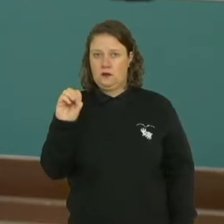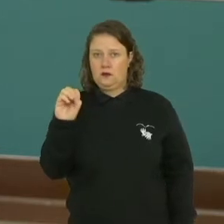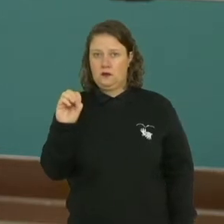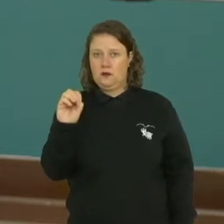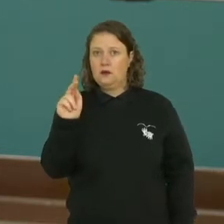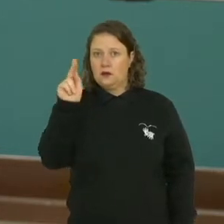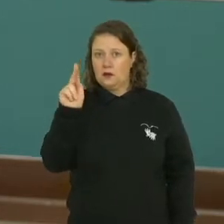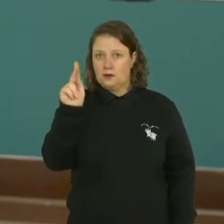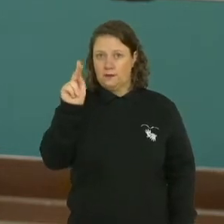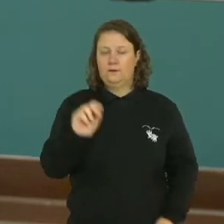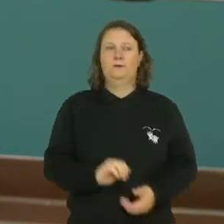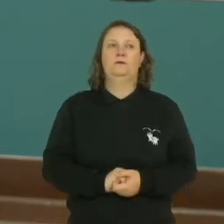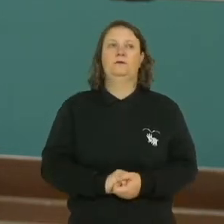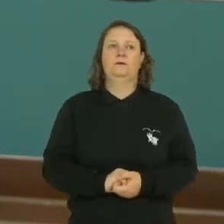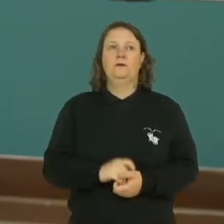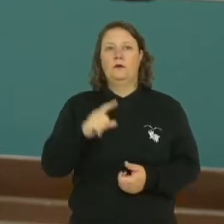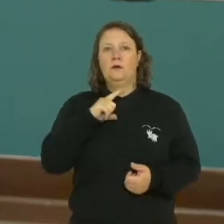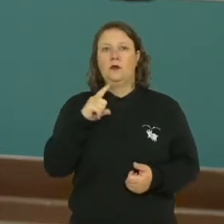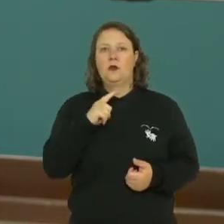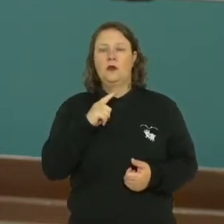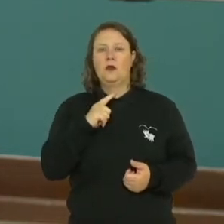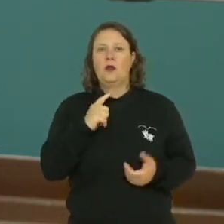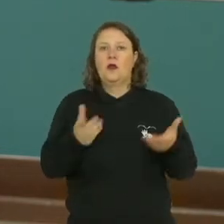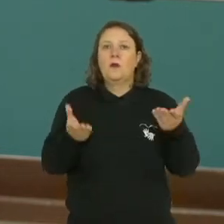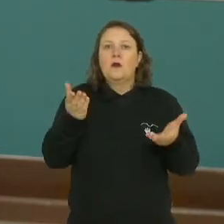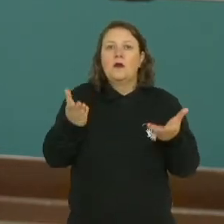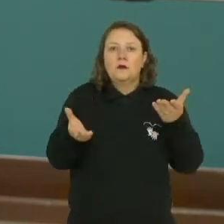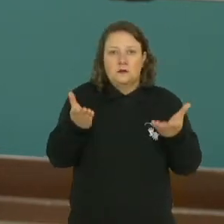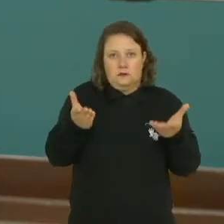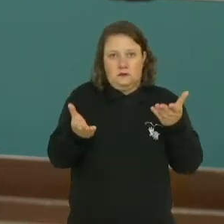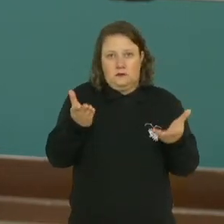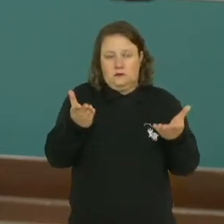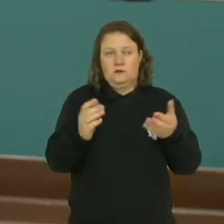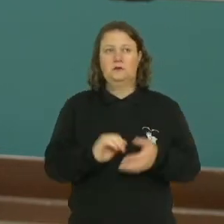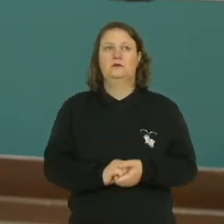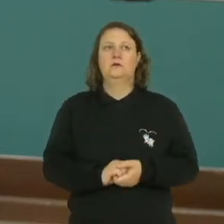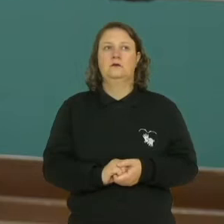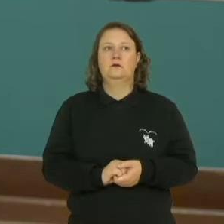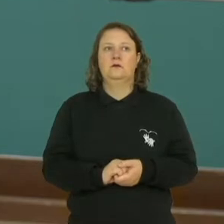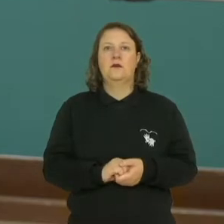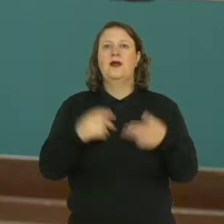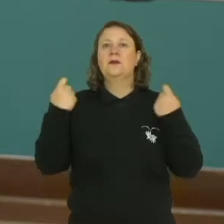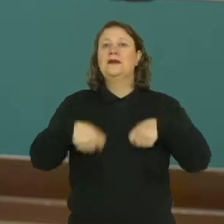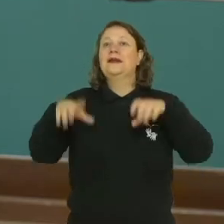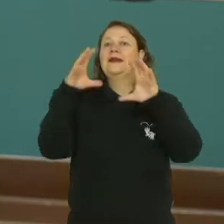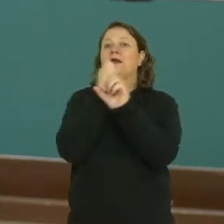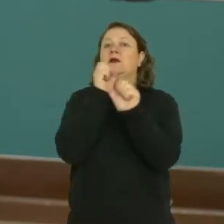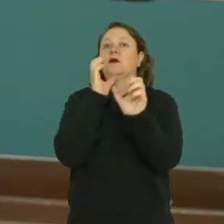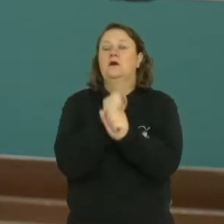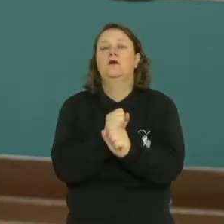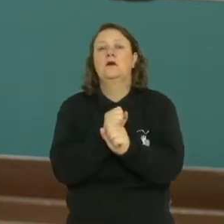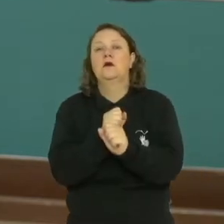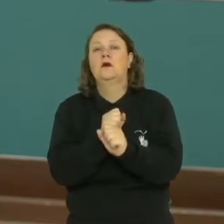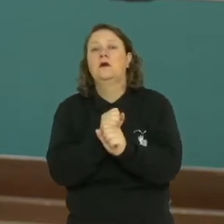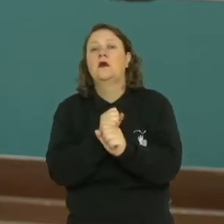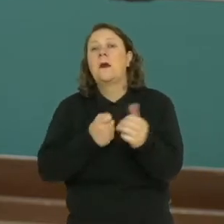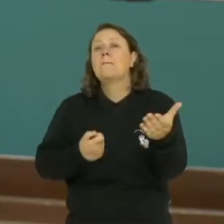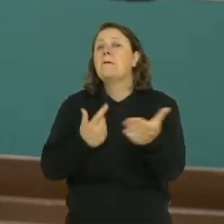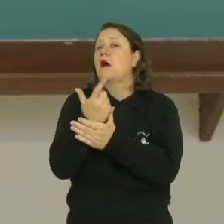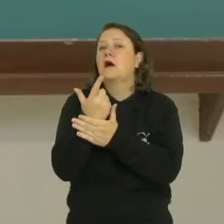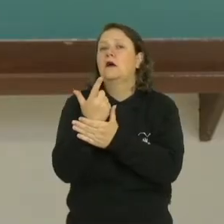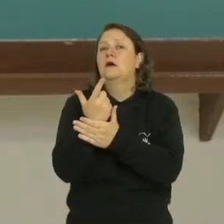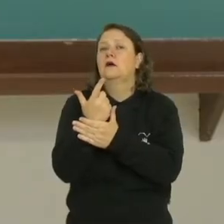Então nós temos a massa, né, popularmente chamada de peso, e você vai ter que calcular então aí quanto você vai